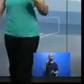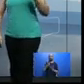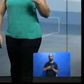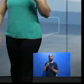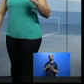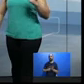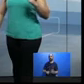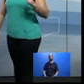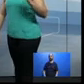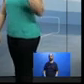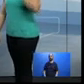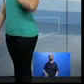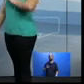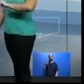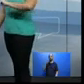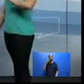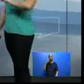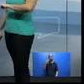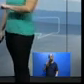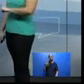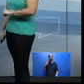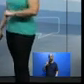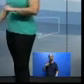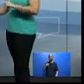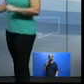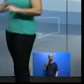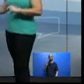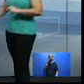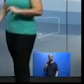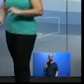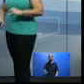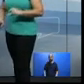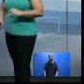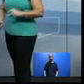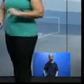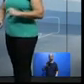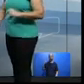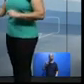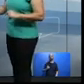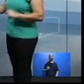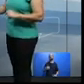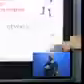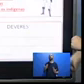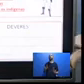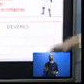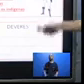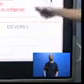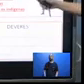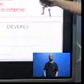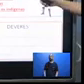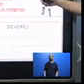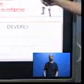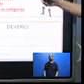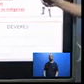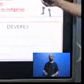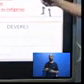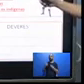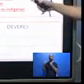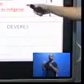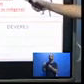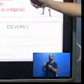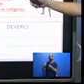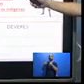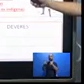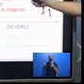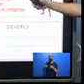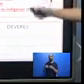eu falei para vocês prestarem atenção que nós iríamos precisar? Quais eram os direitos desses donatários? Doar parte de suas